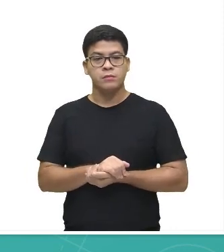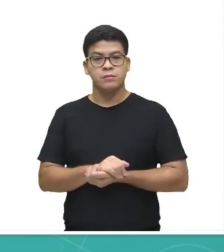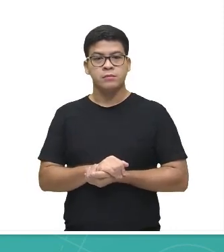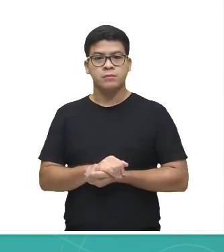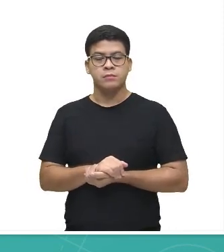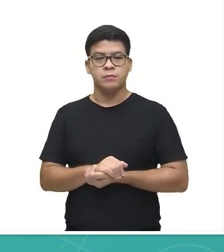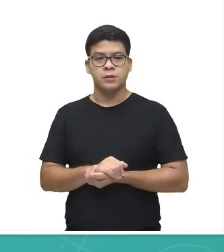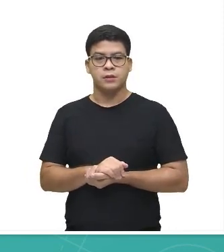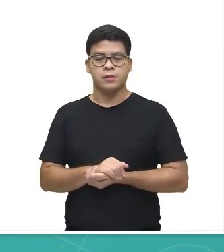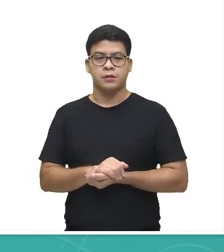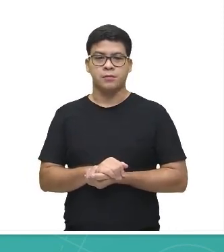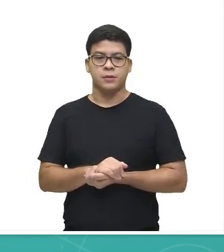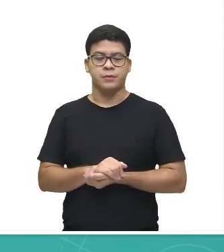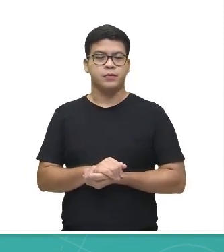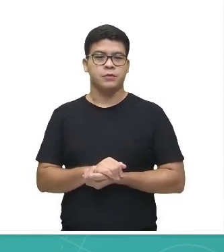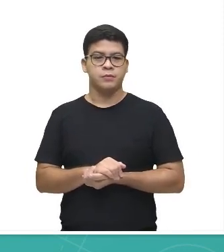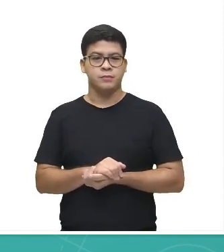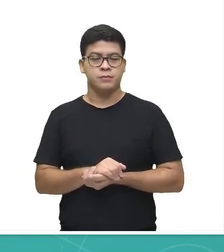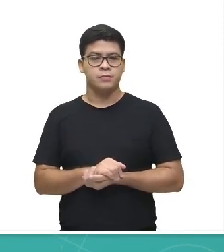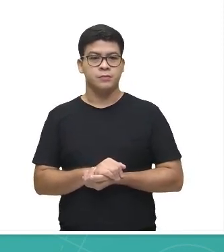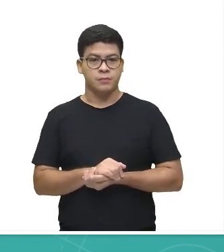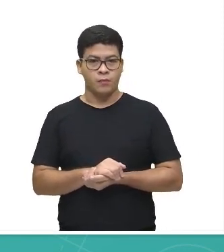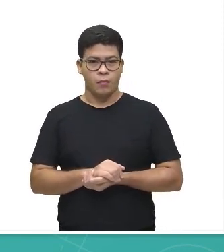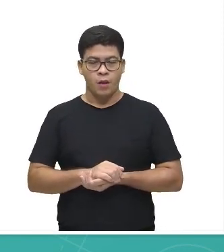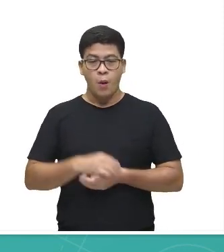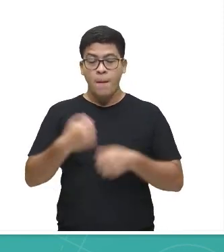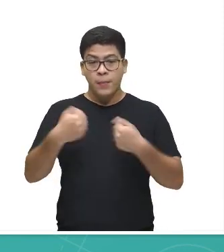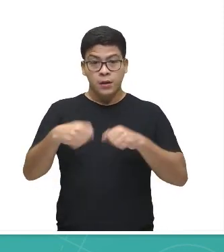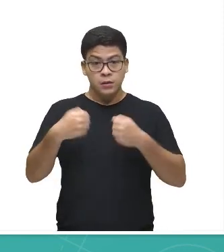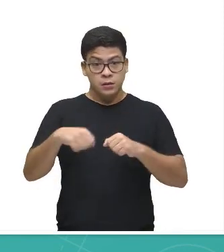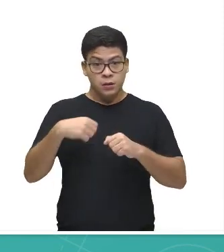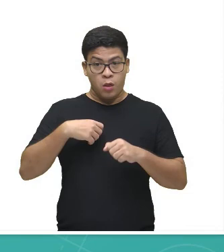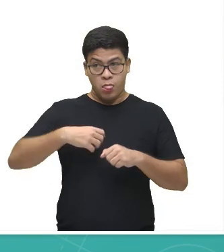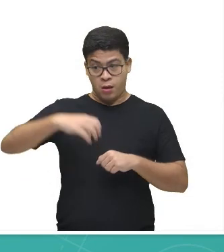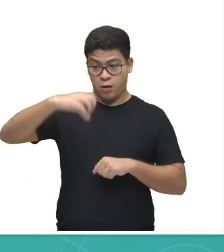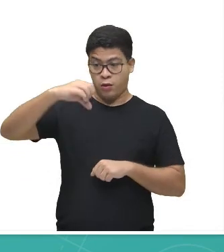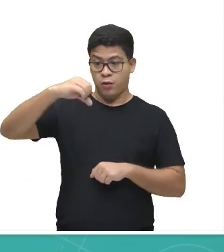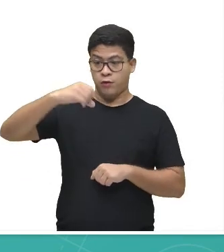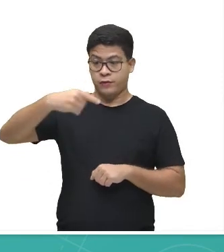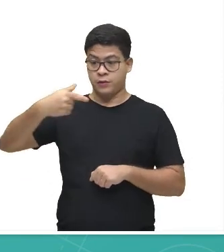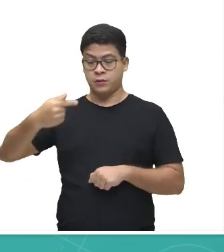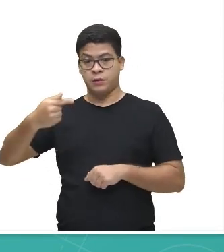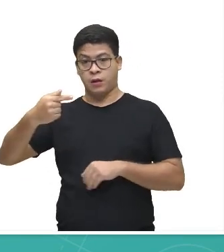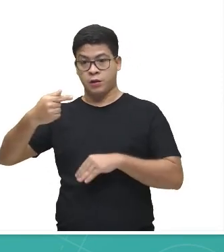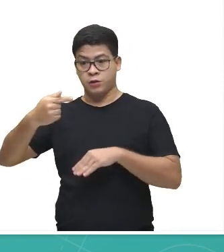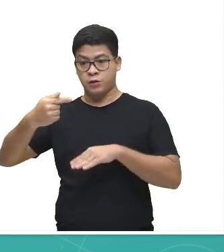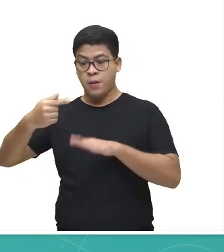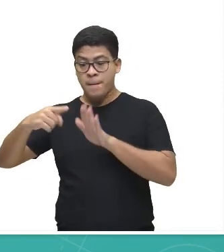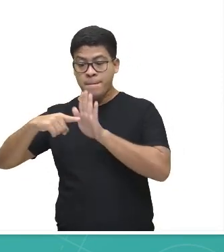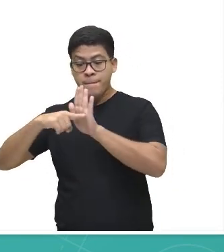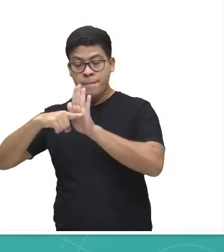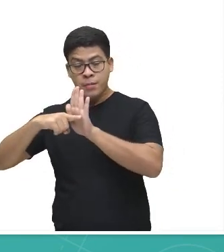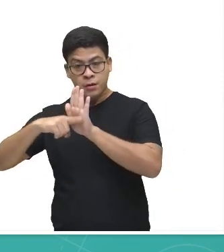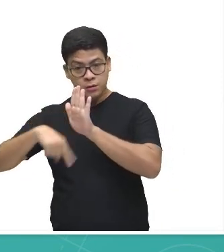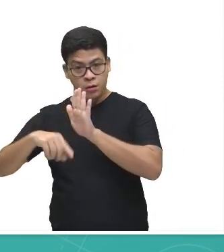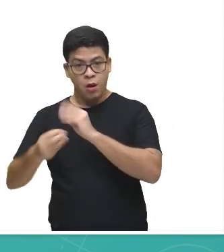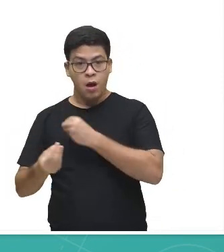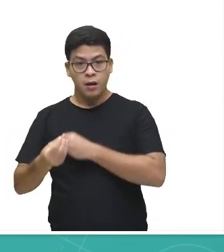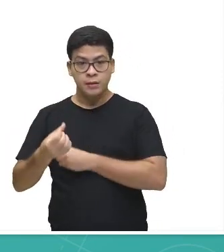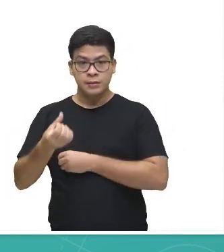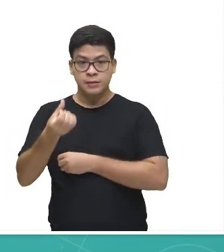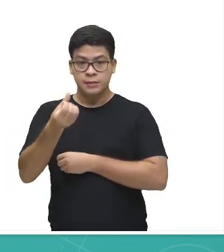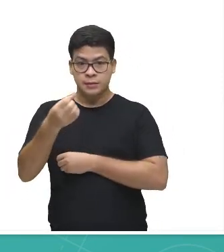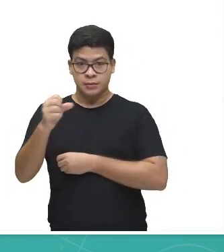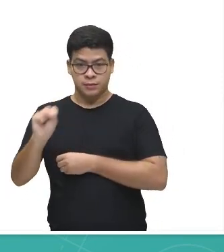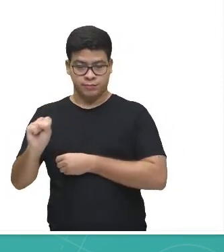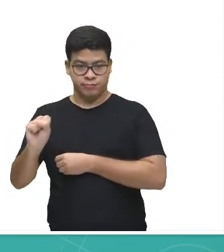97. Perdão, eu tenho que tirar 68 de 97. Então, como é que a gente vai montar a nossa